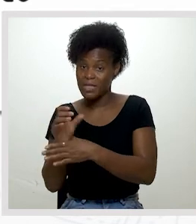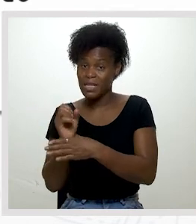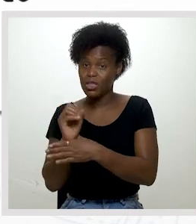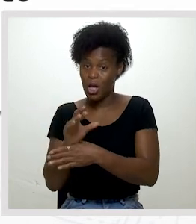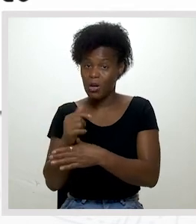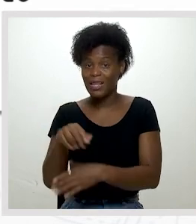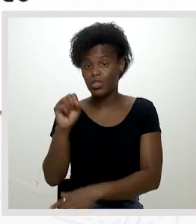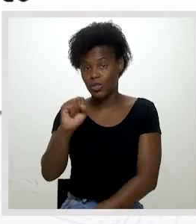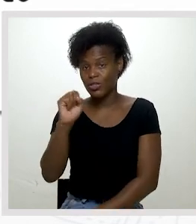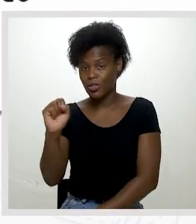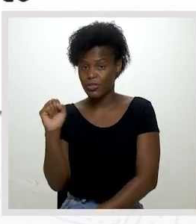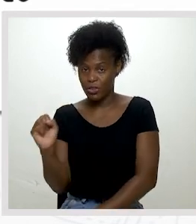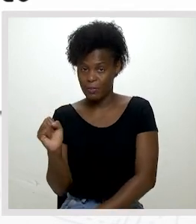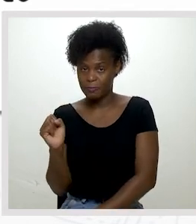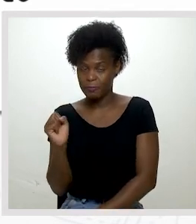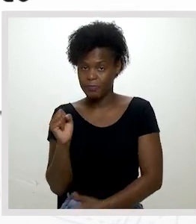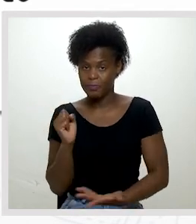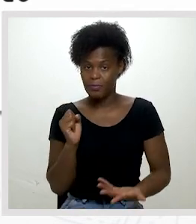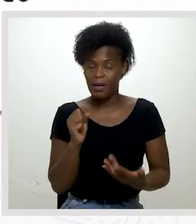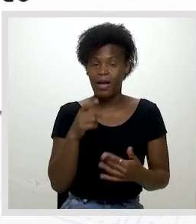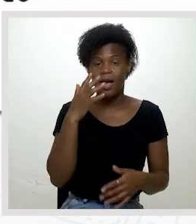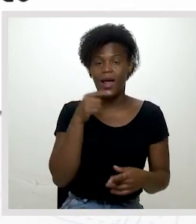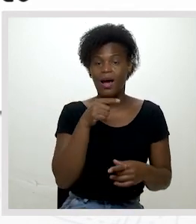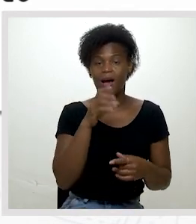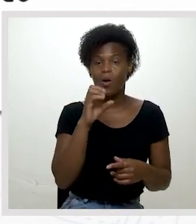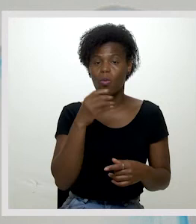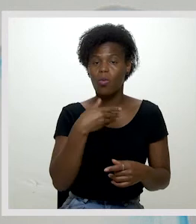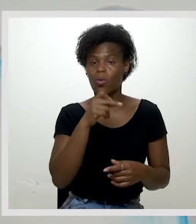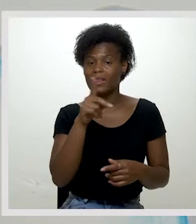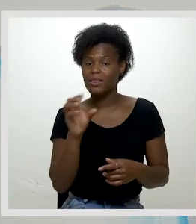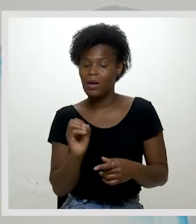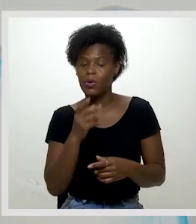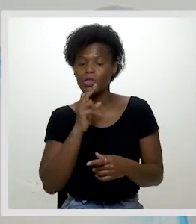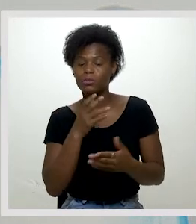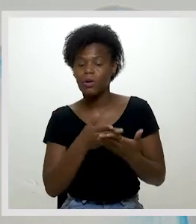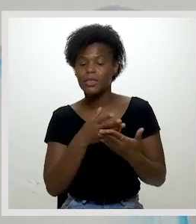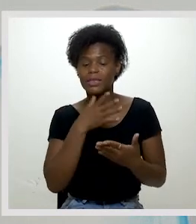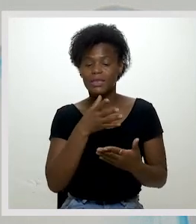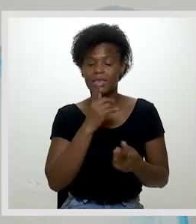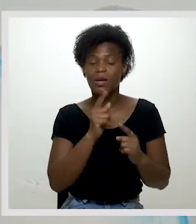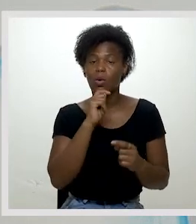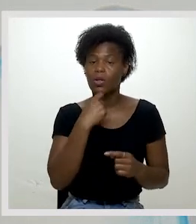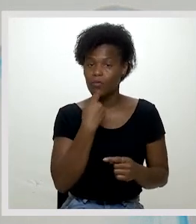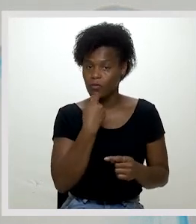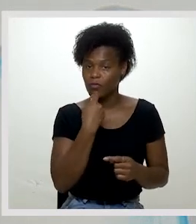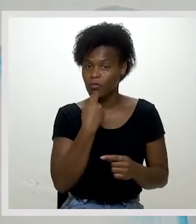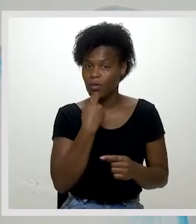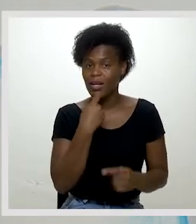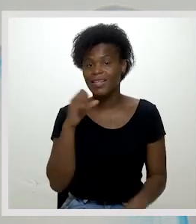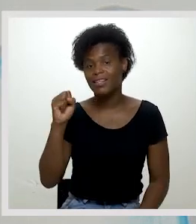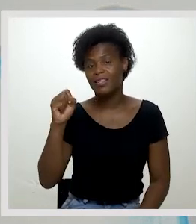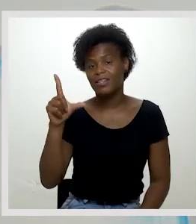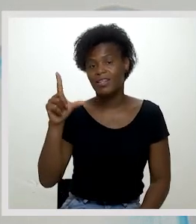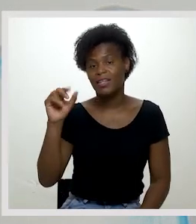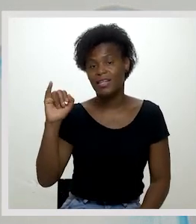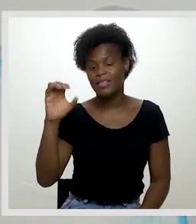o GGG, e esse codão aqui, a resposta diz que codifica o aminoácido da glicina. Agora